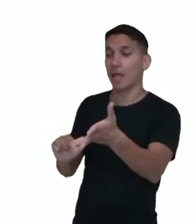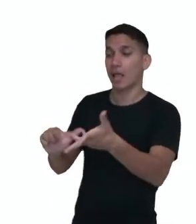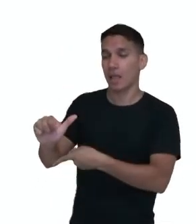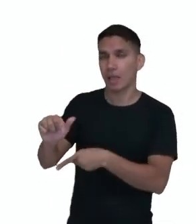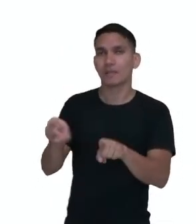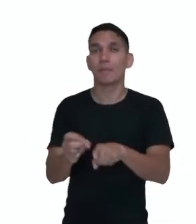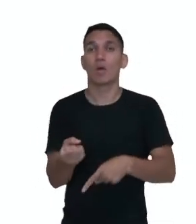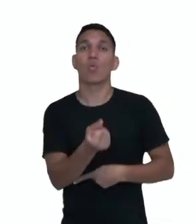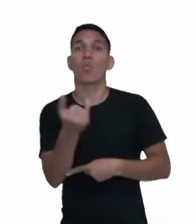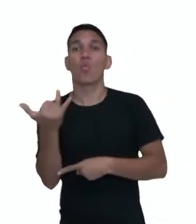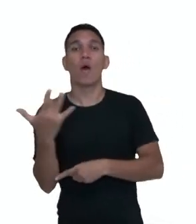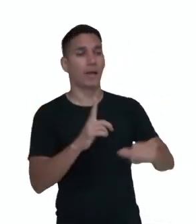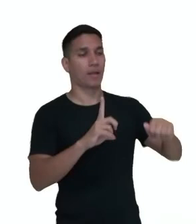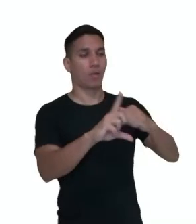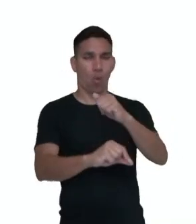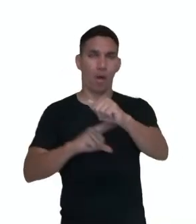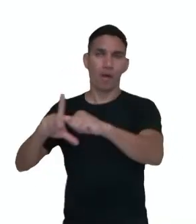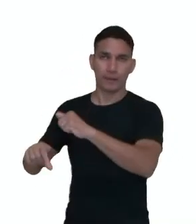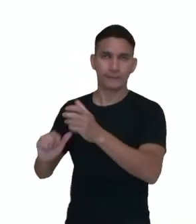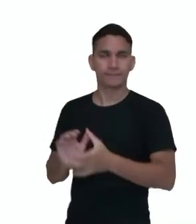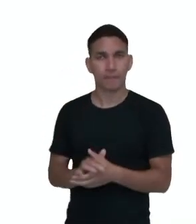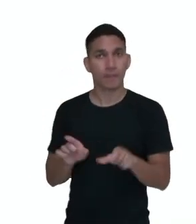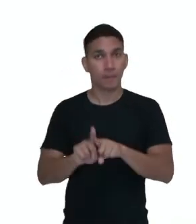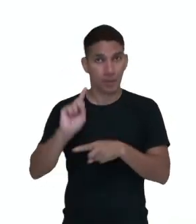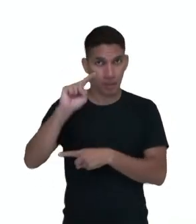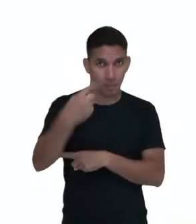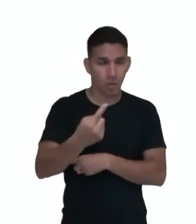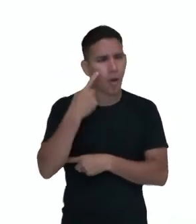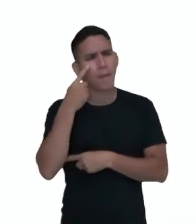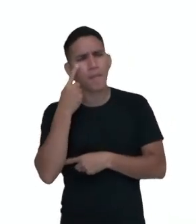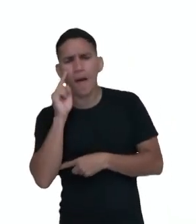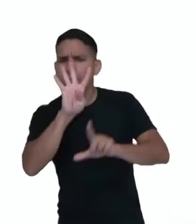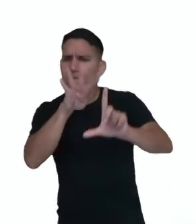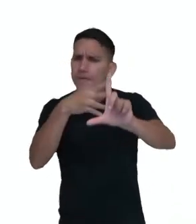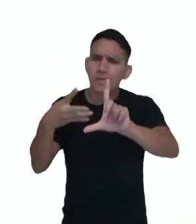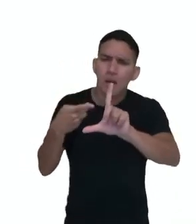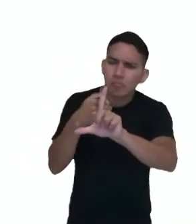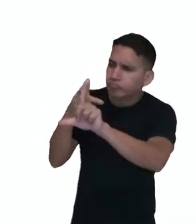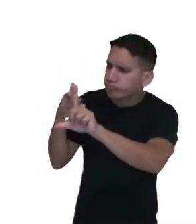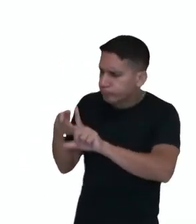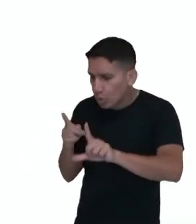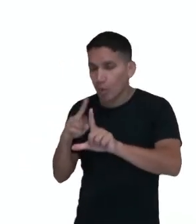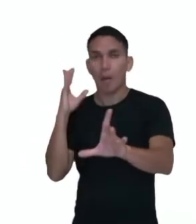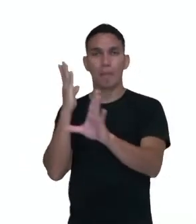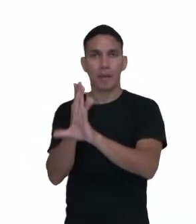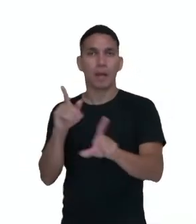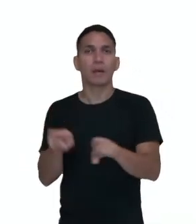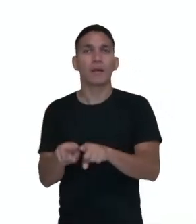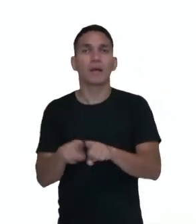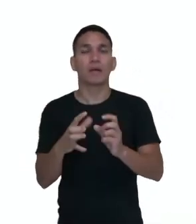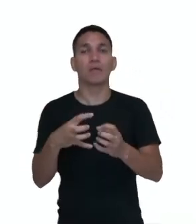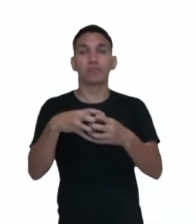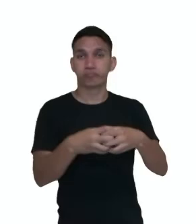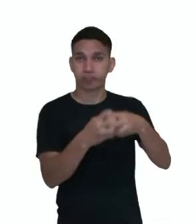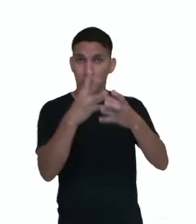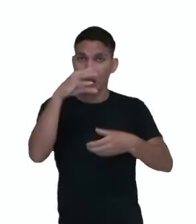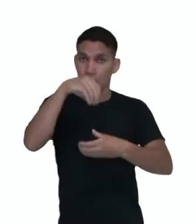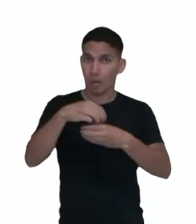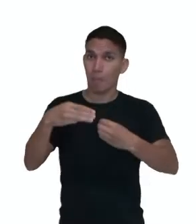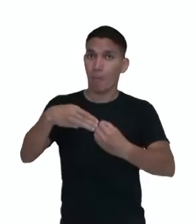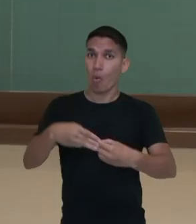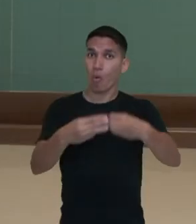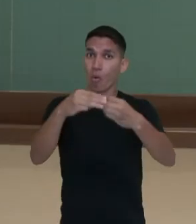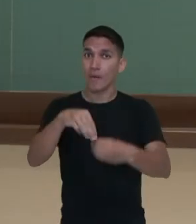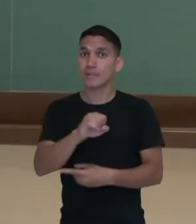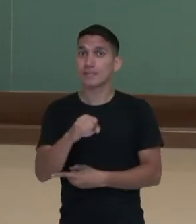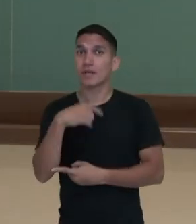número de átomos. Depois, verificar na tabela periódica as massas atômicas dos elementos existentes na molécula, caso não